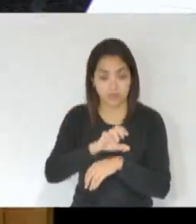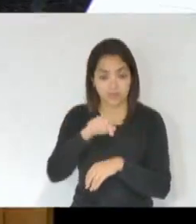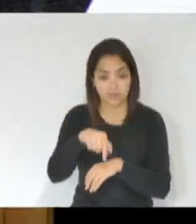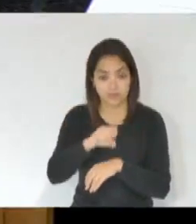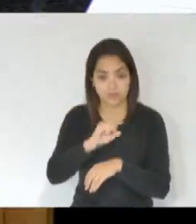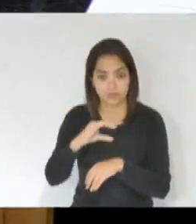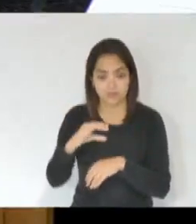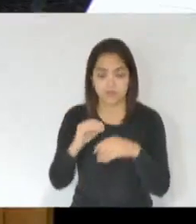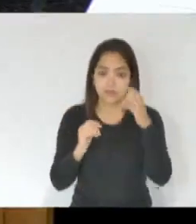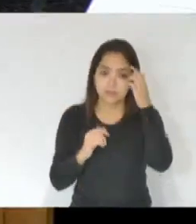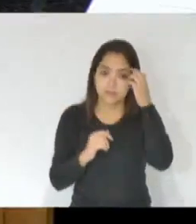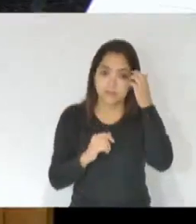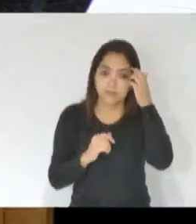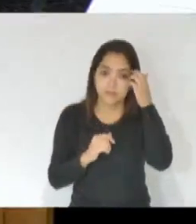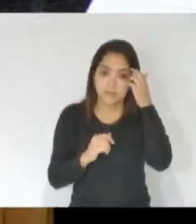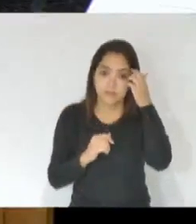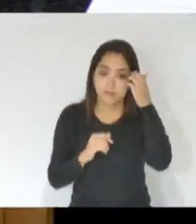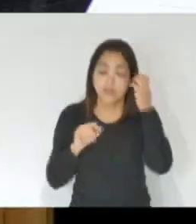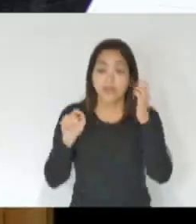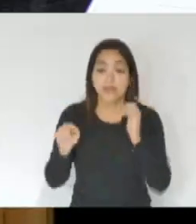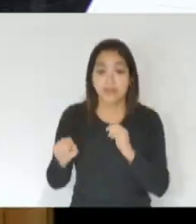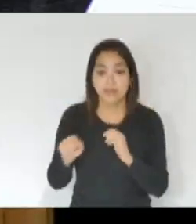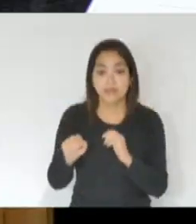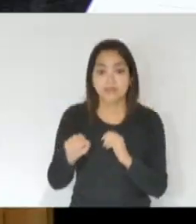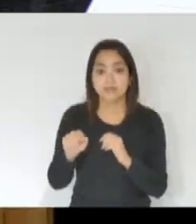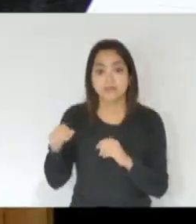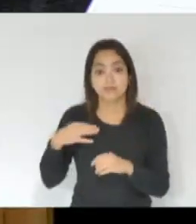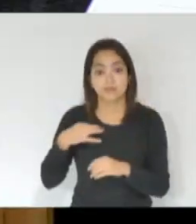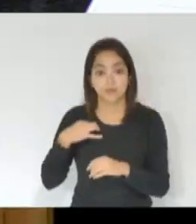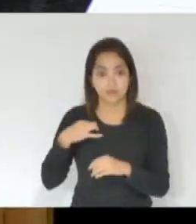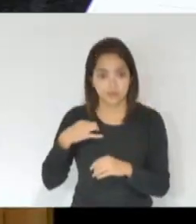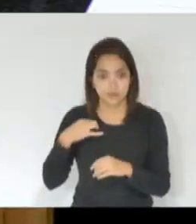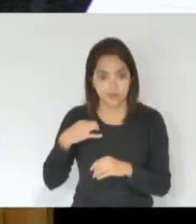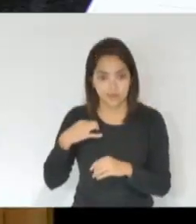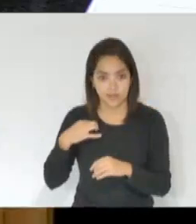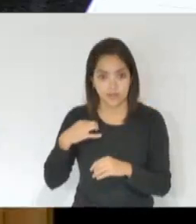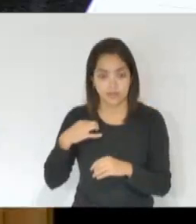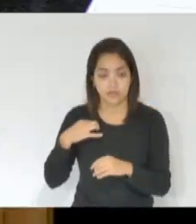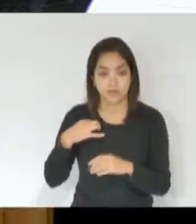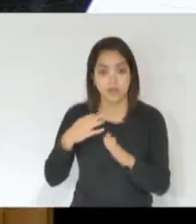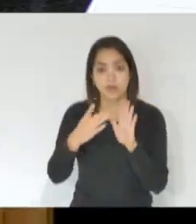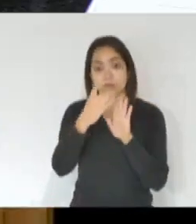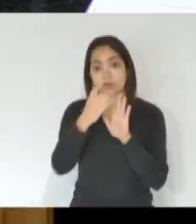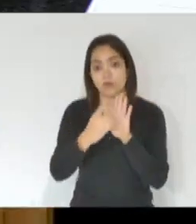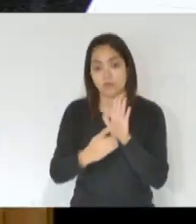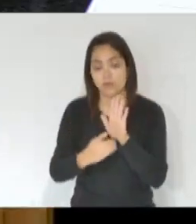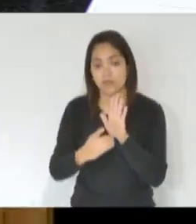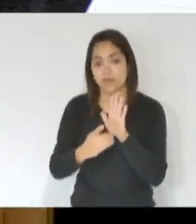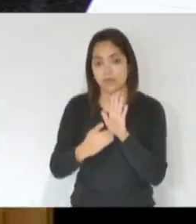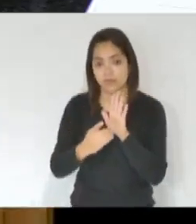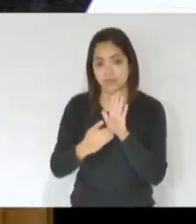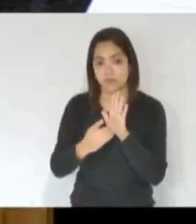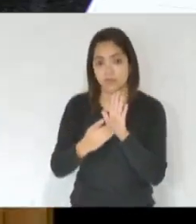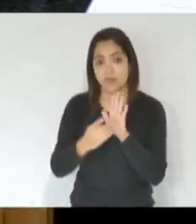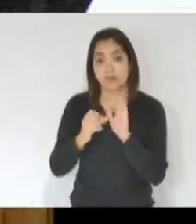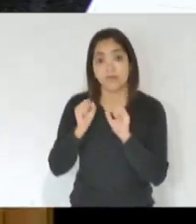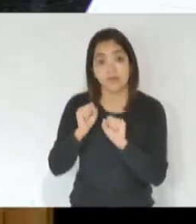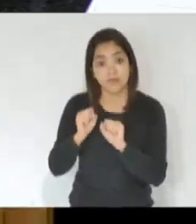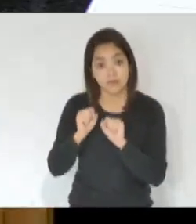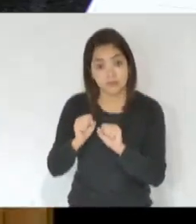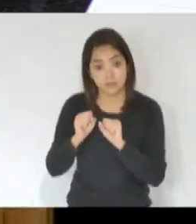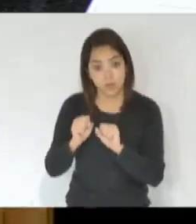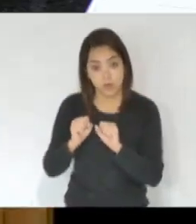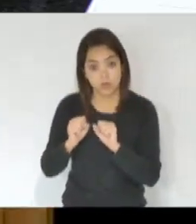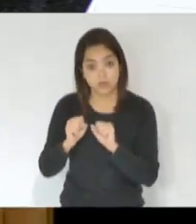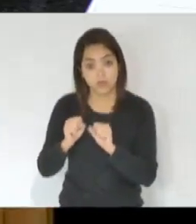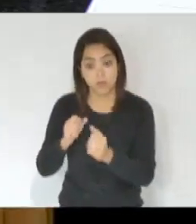Catarina, no qual os bombeiros voluntários foi regrado pelo decreto para que eles possam receber